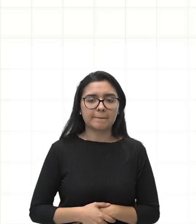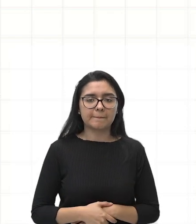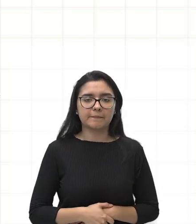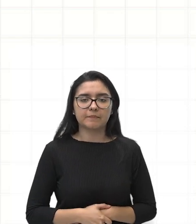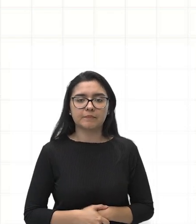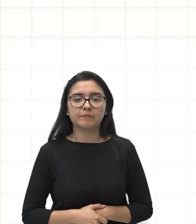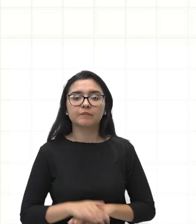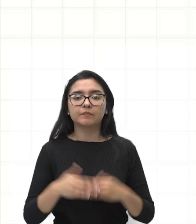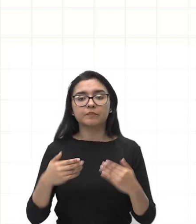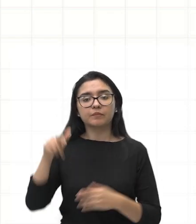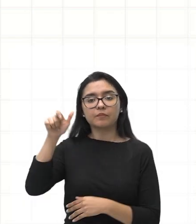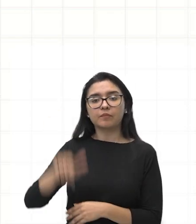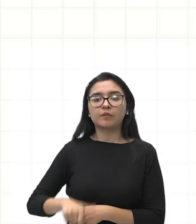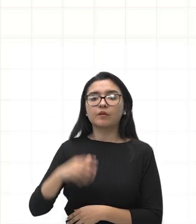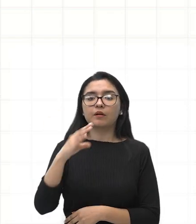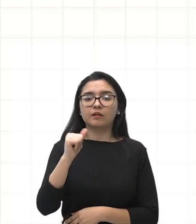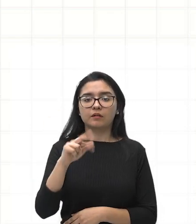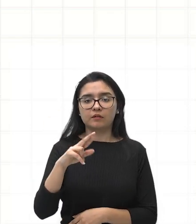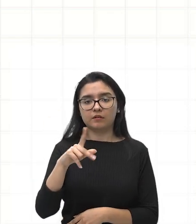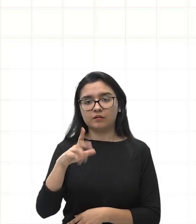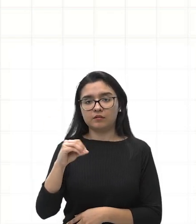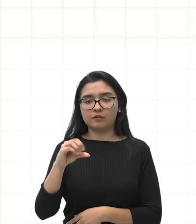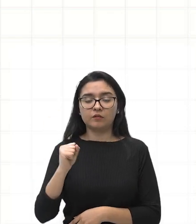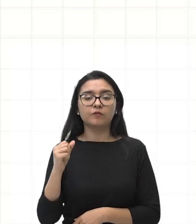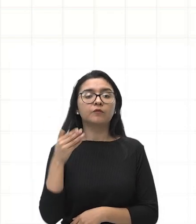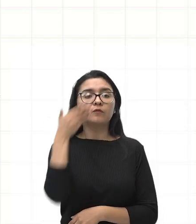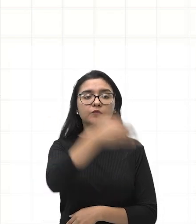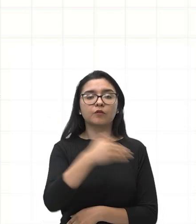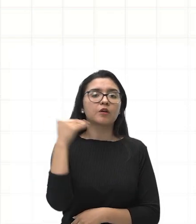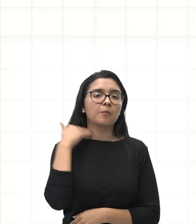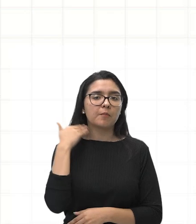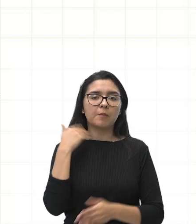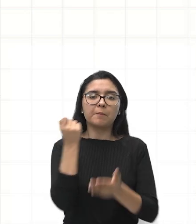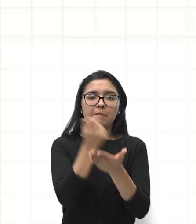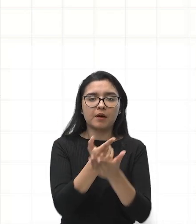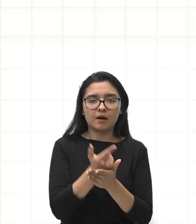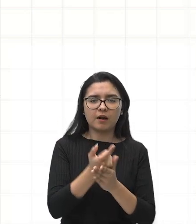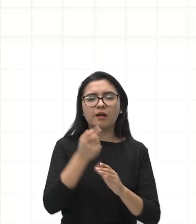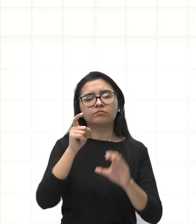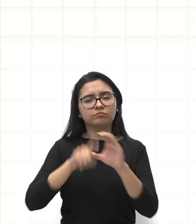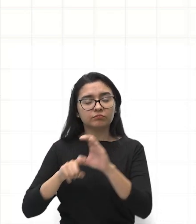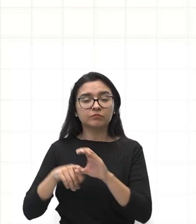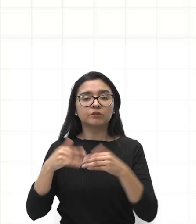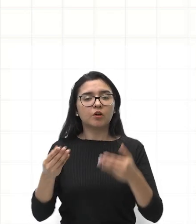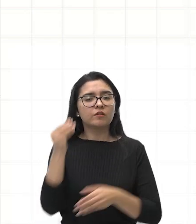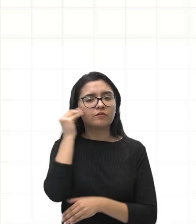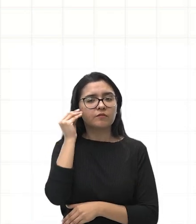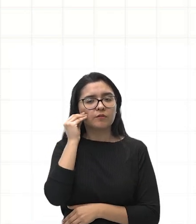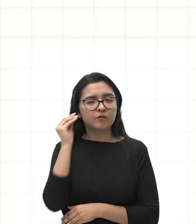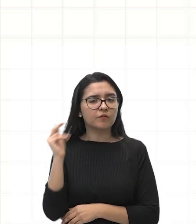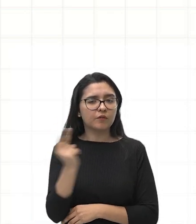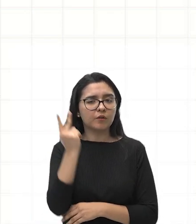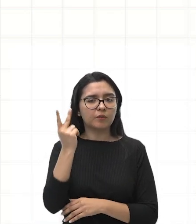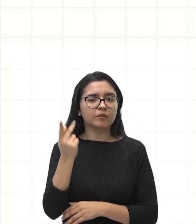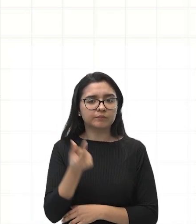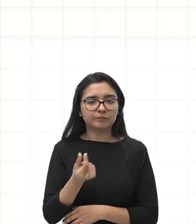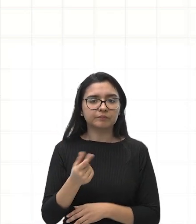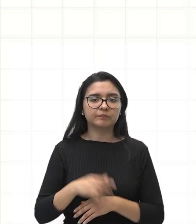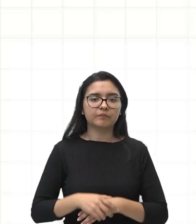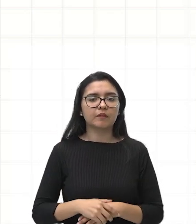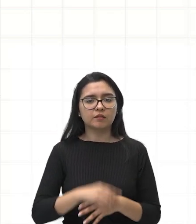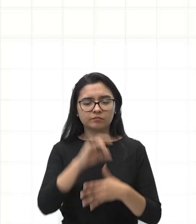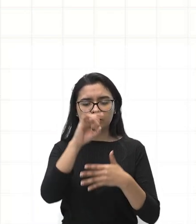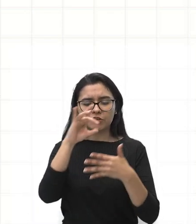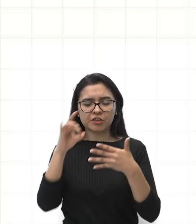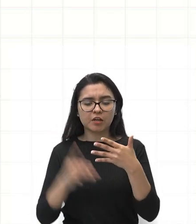O senhor Carlos foi ao banco para pagar suas contas mensais. Ele verificou os valores de cada uma